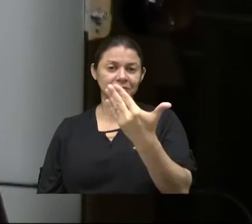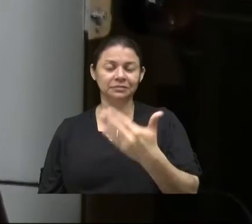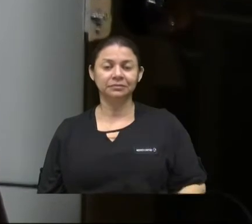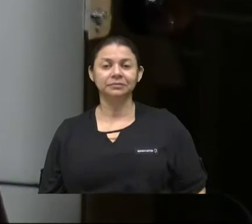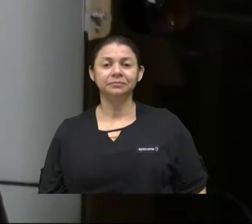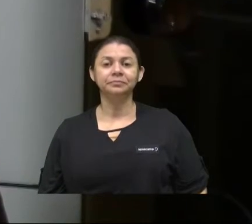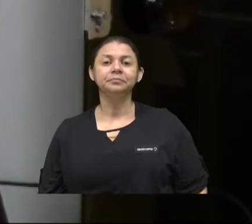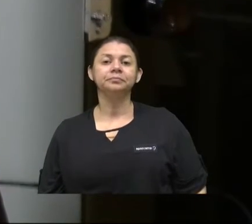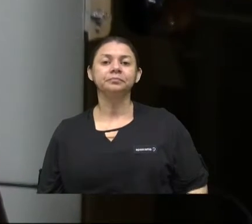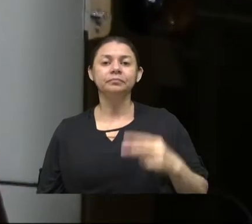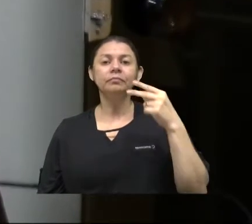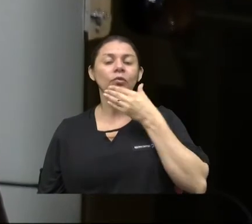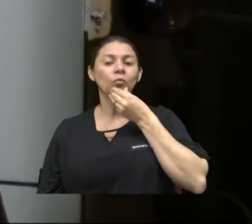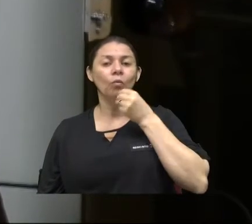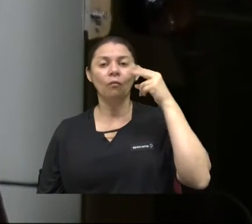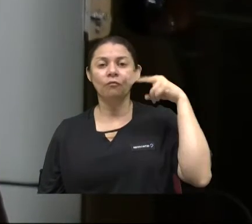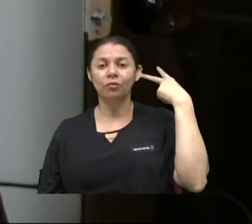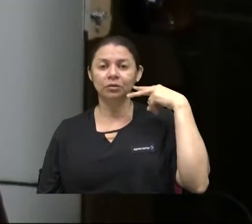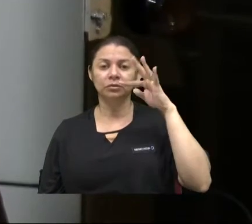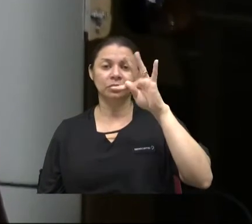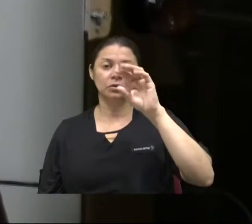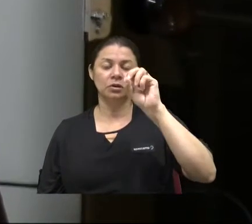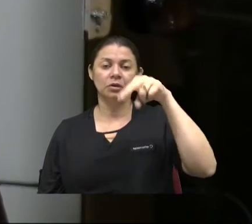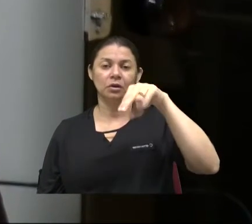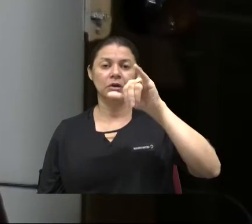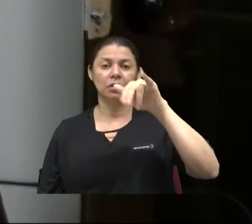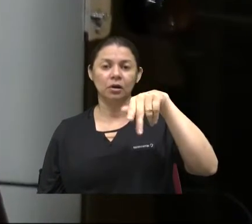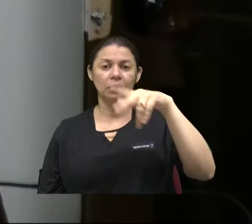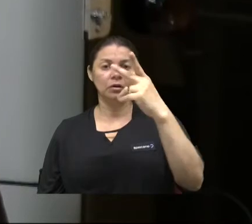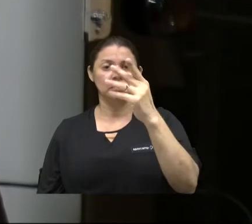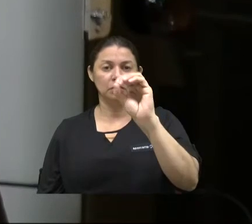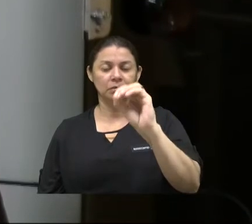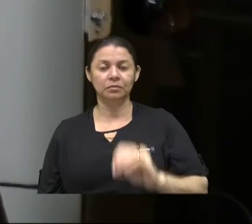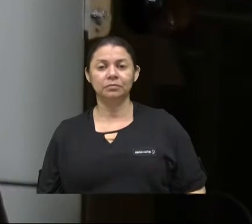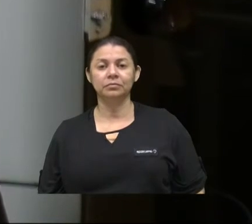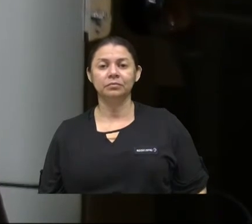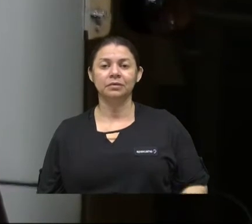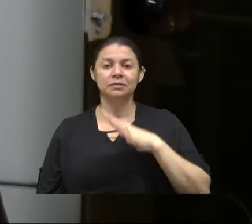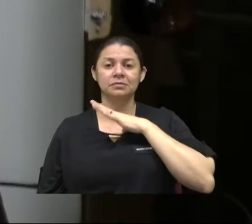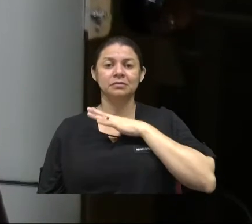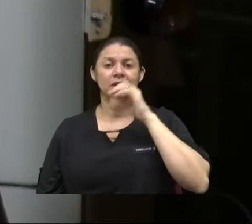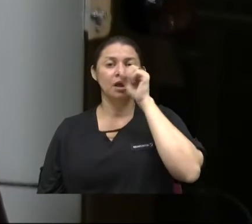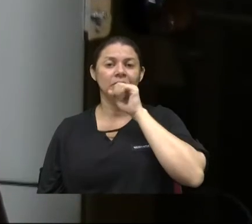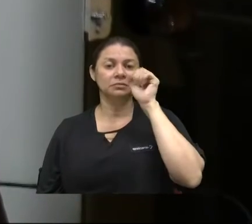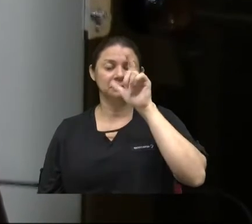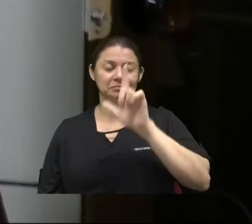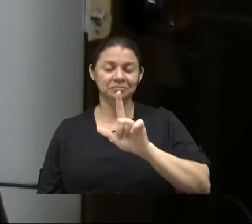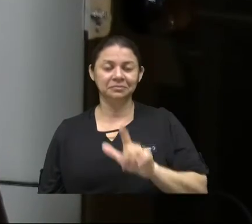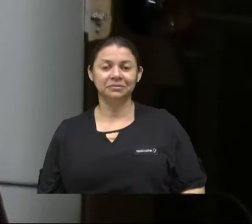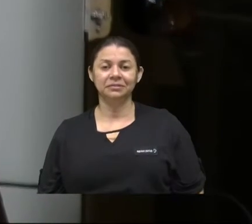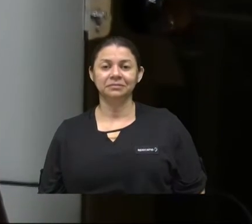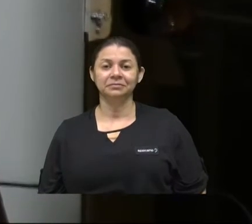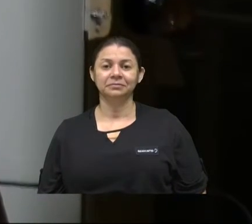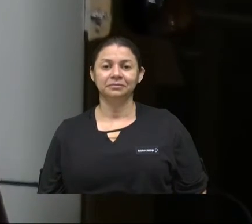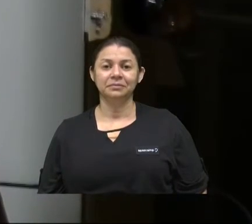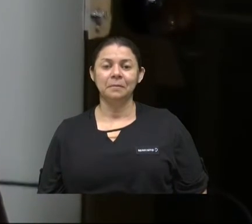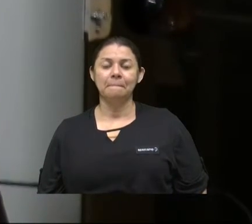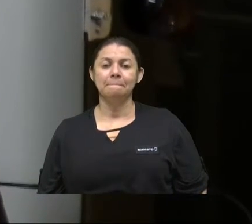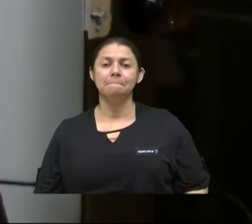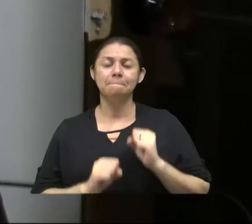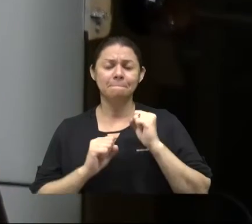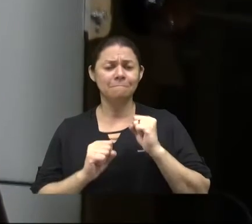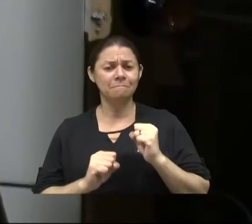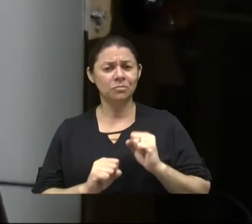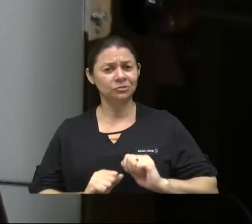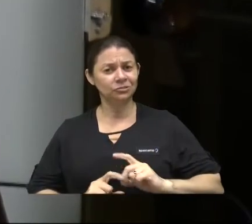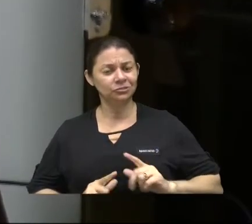Limeira, através desse trabalho, pode e deverá, e vamos continuar lutando